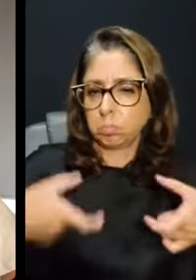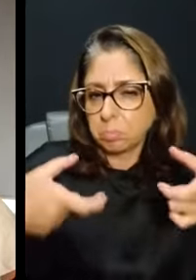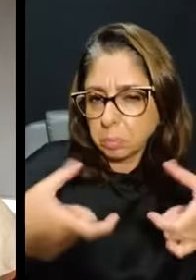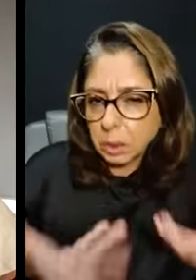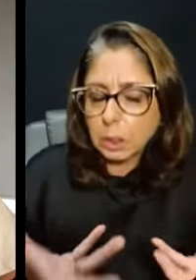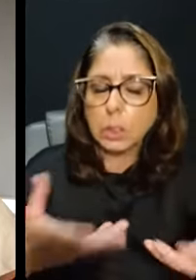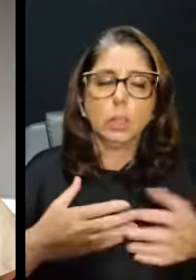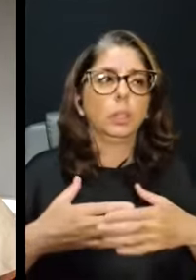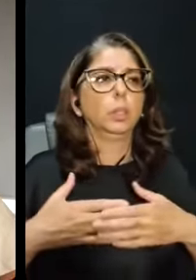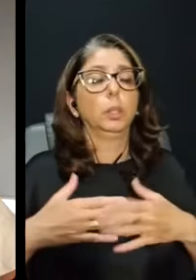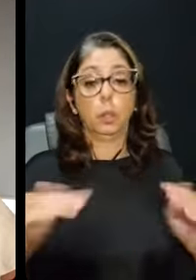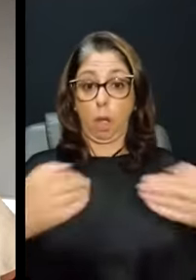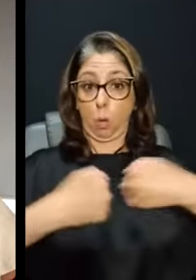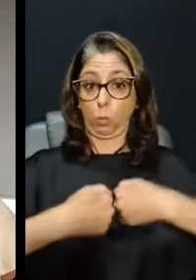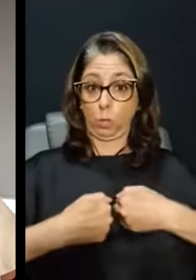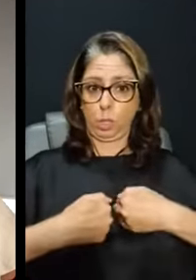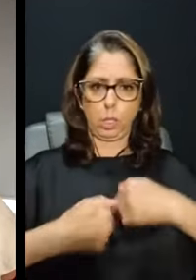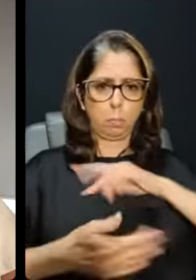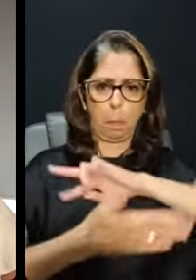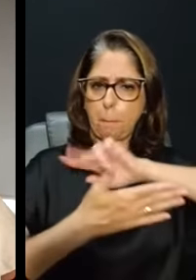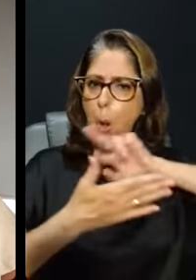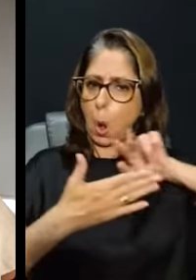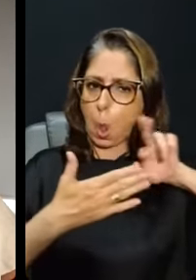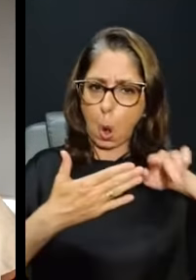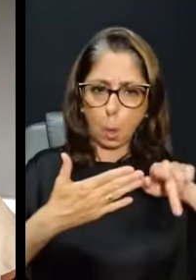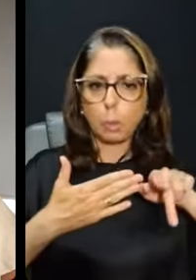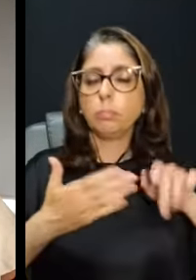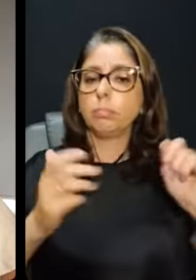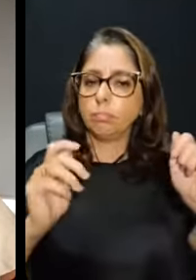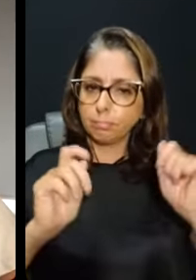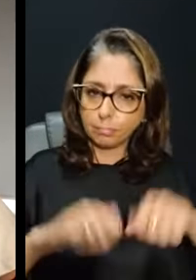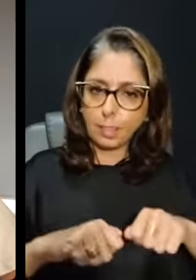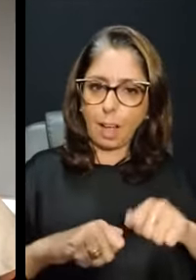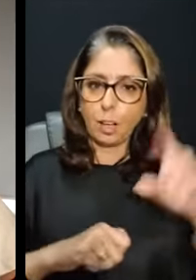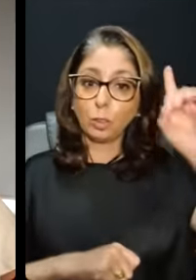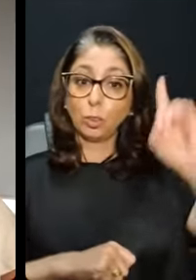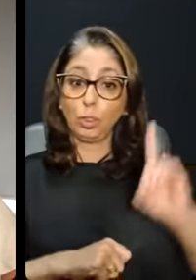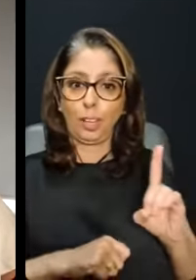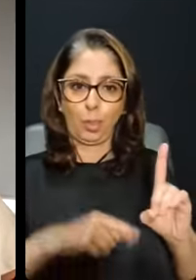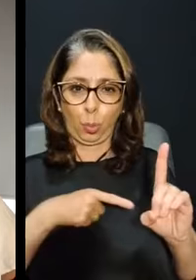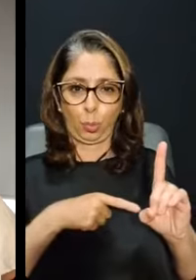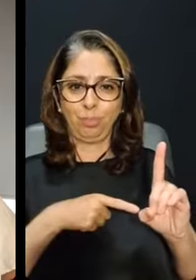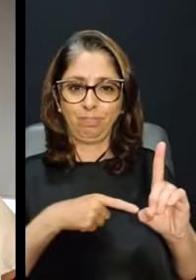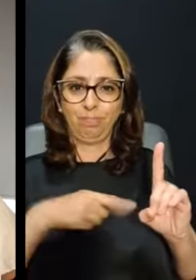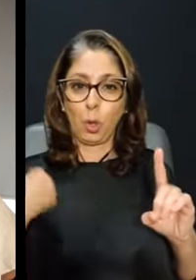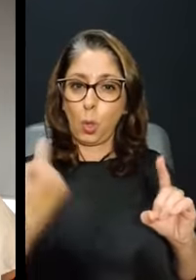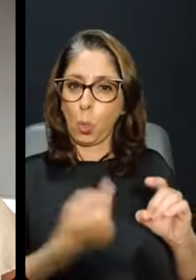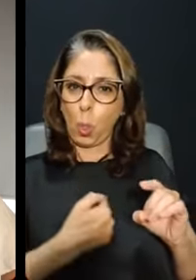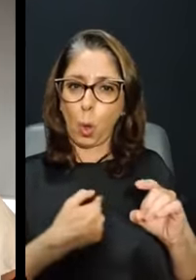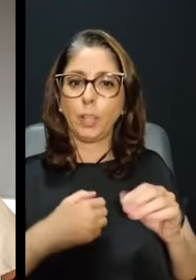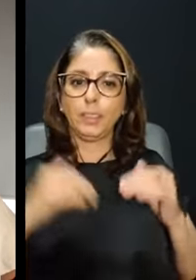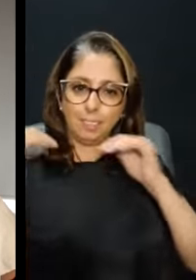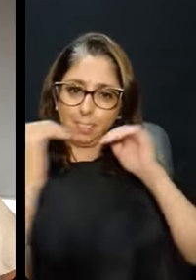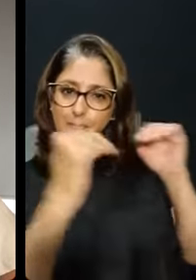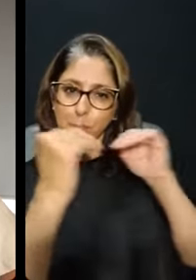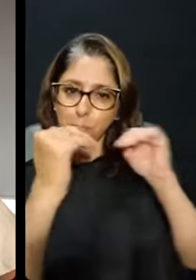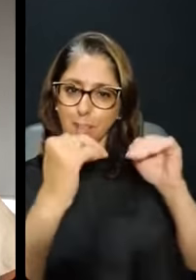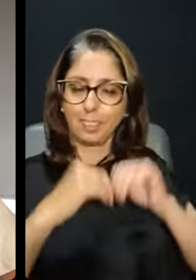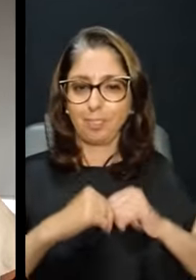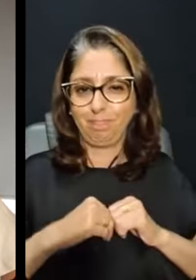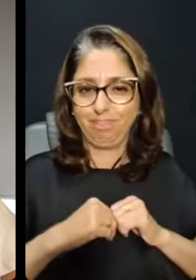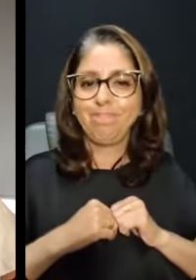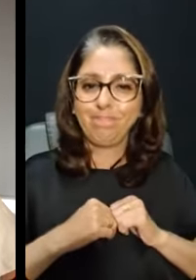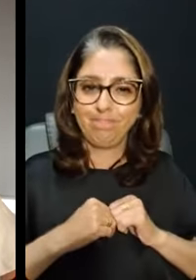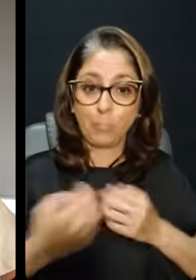estabelecer um relacionamento, né? Quer dizer, uma conversa que vá diminuindo essas